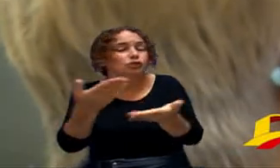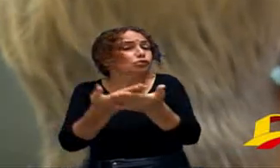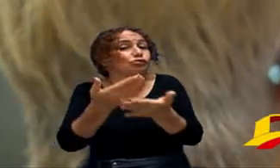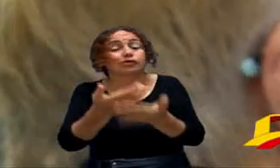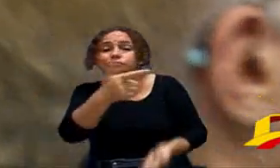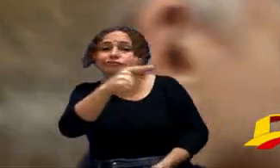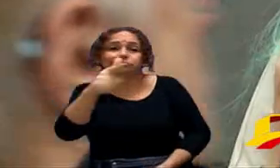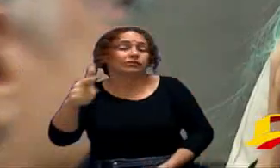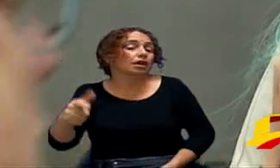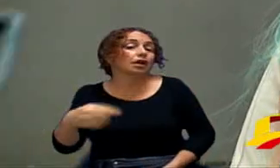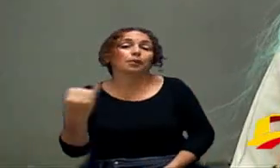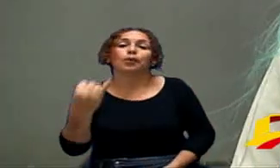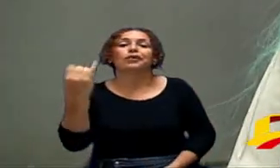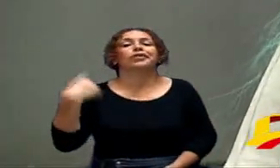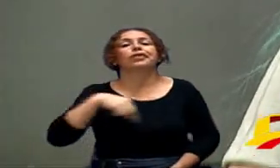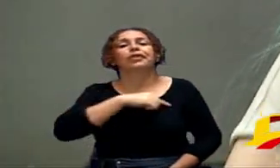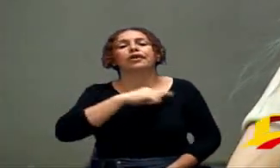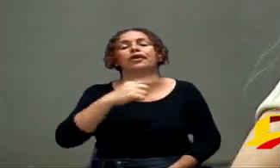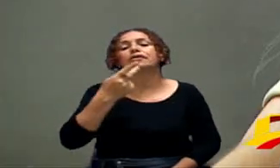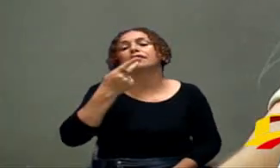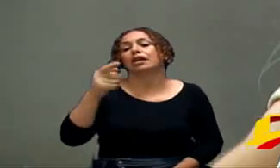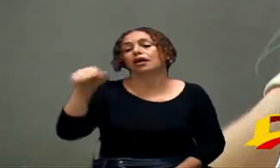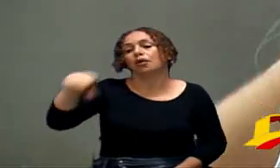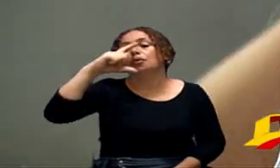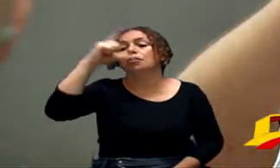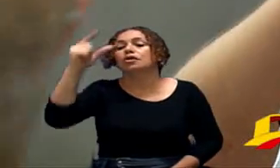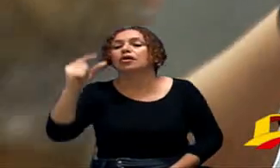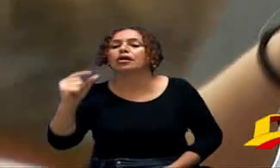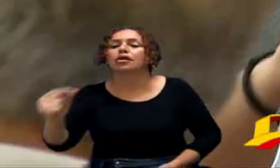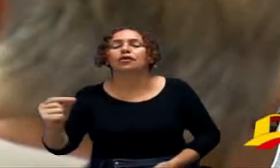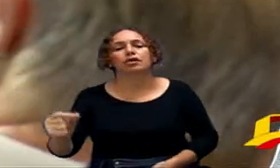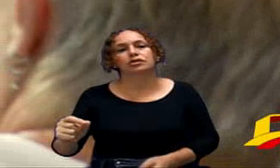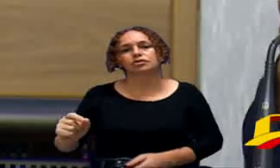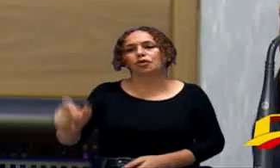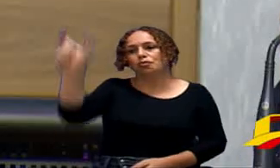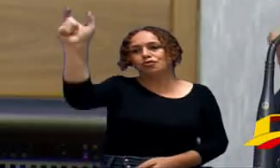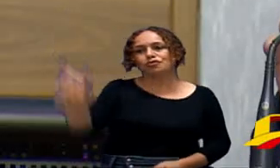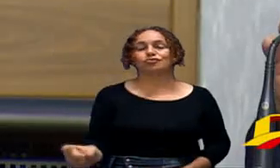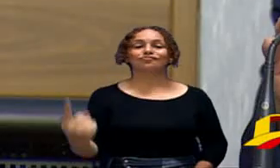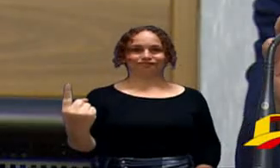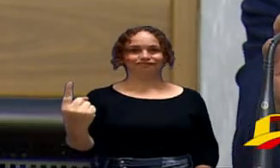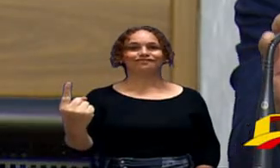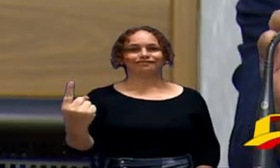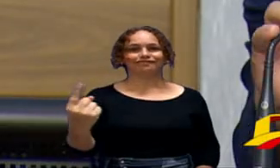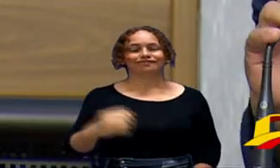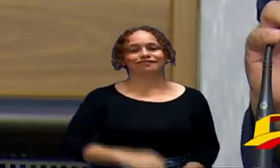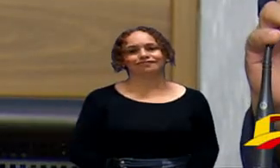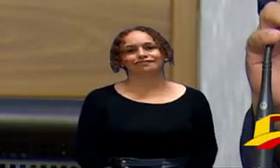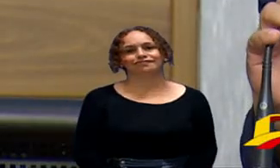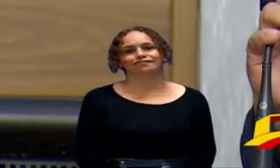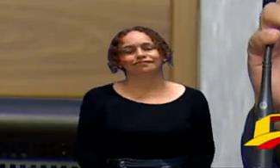gente falar sobre o Sandro como indivíduo. Tá bom? Boa noite. Muito bem.